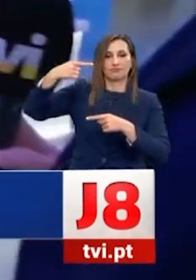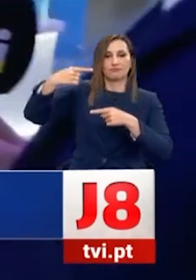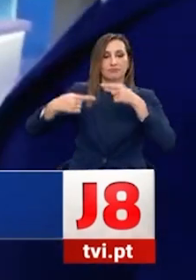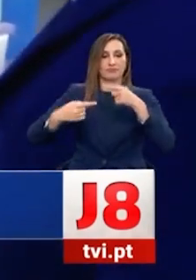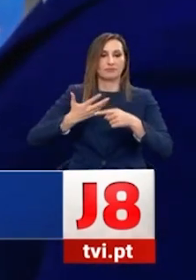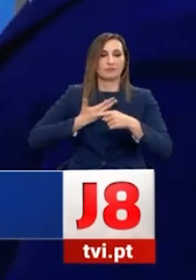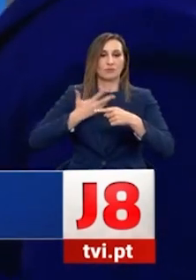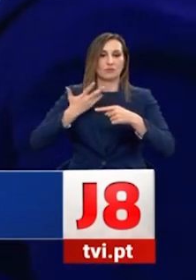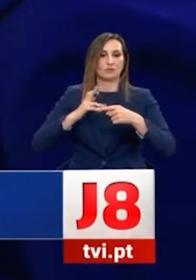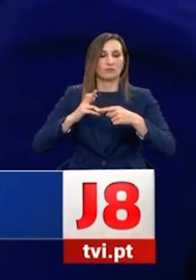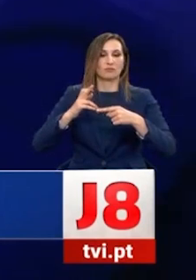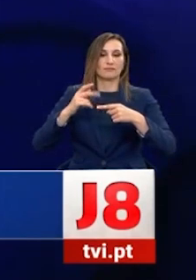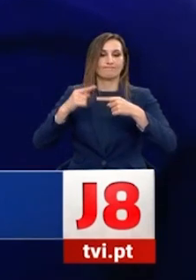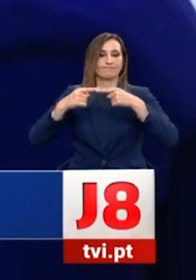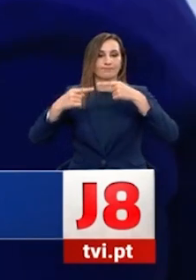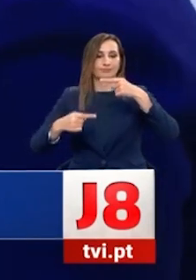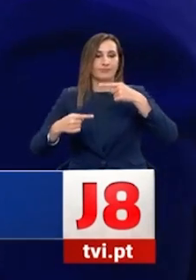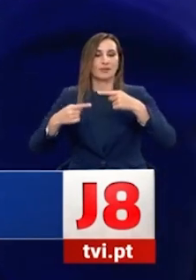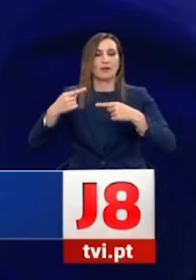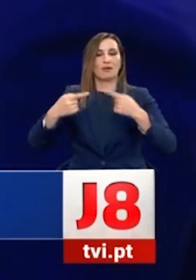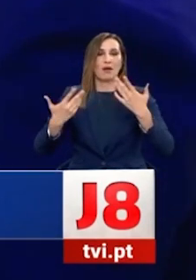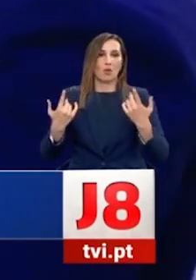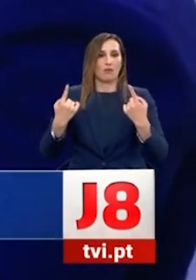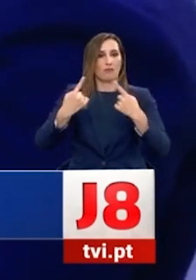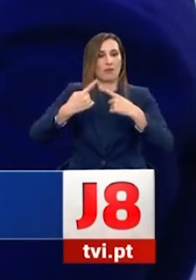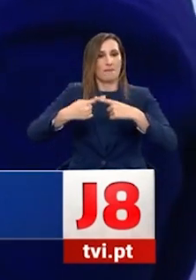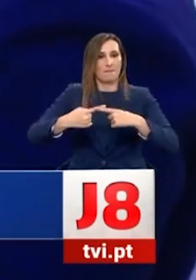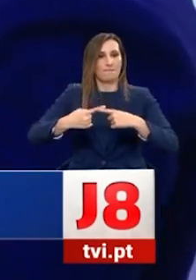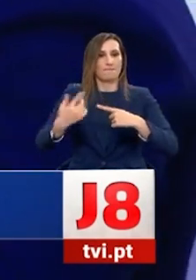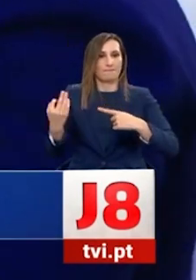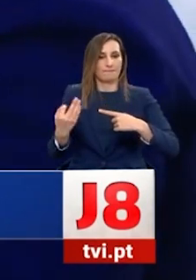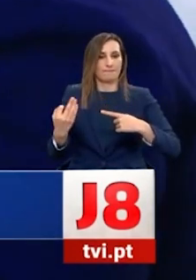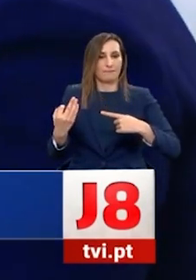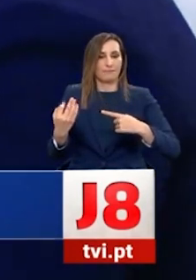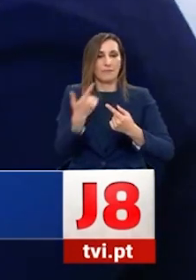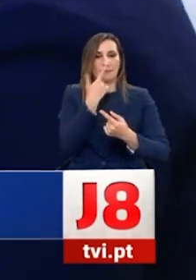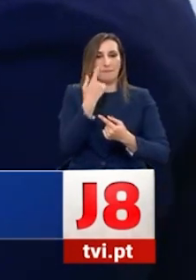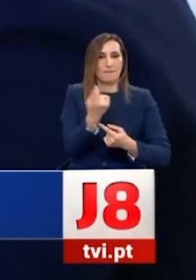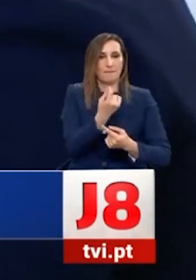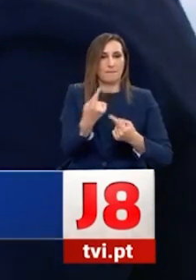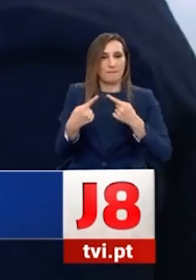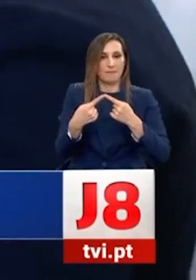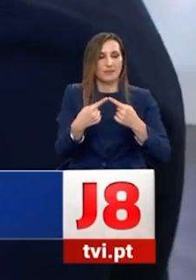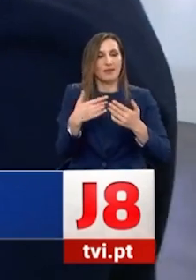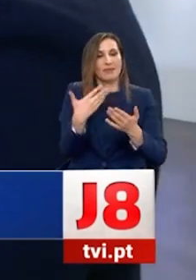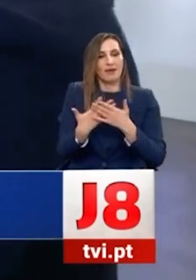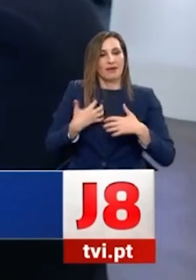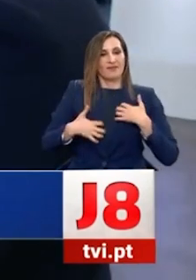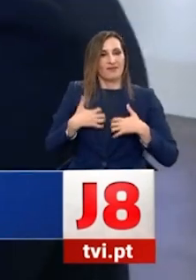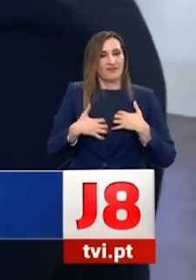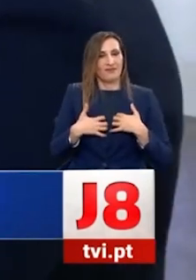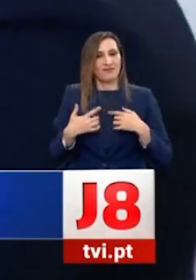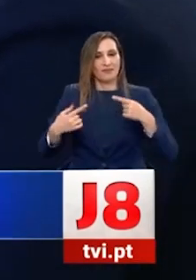da Sra. Ana Gomes para André Ventura. Nesta altura estão com resultados bastante aproximados. Eu pergunto-lhe, causa-lhe alguma ansiedade